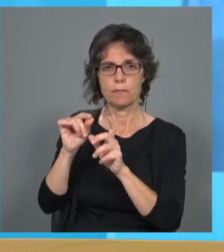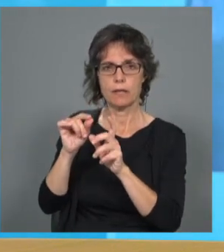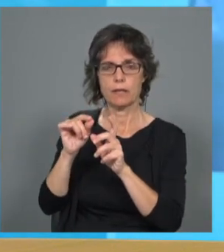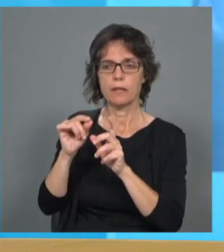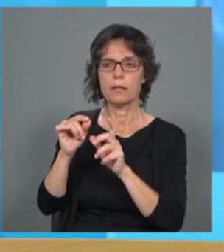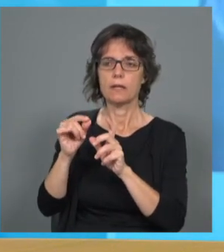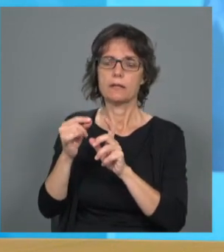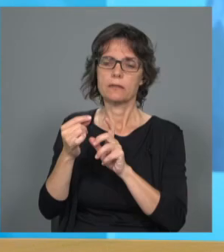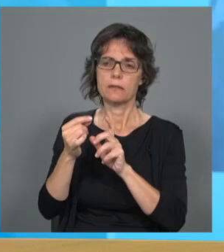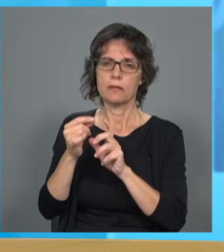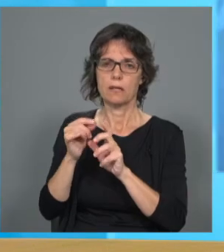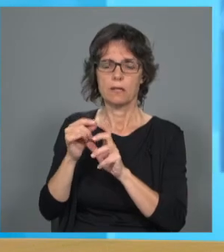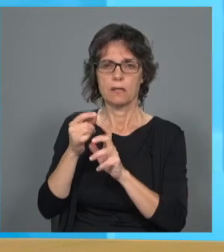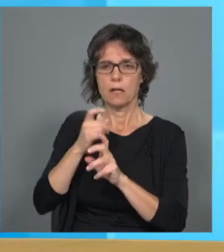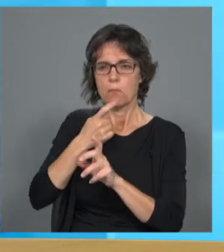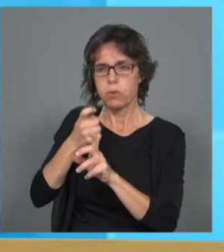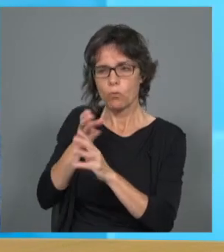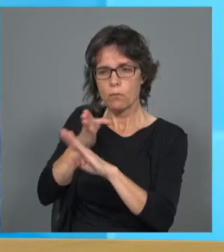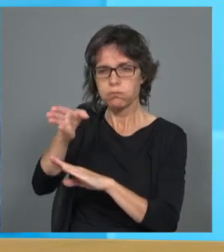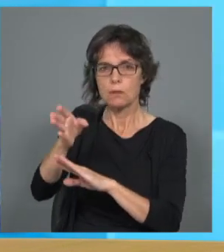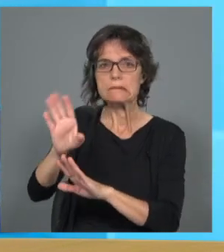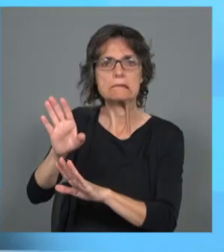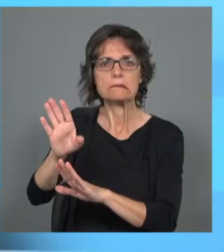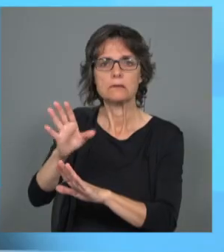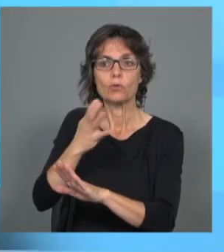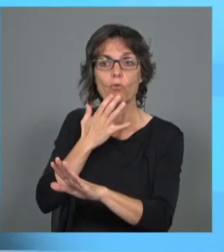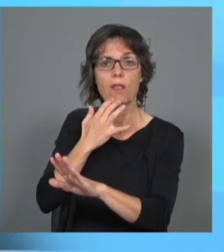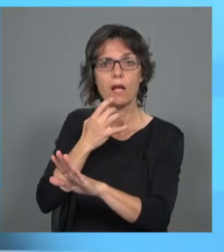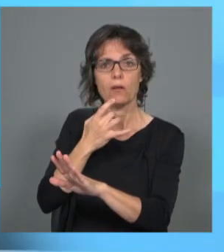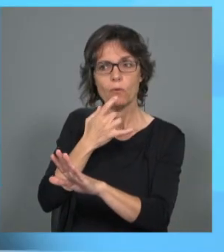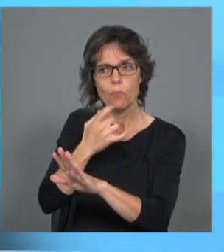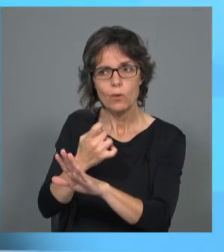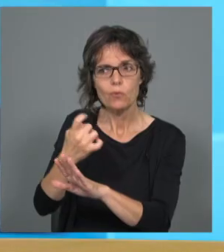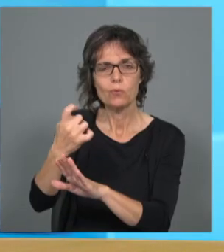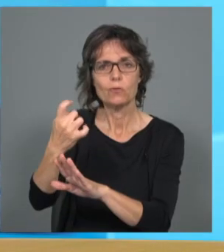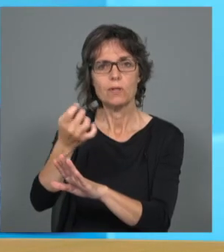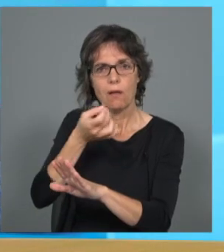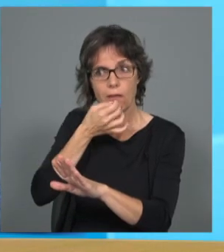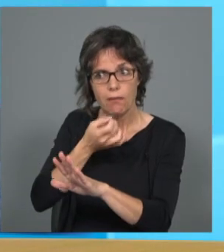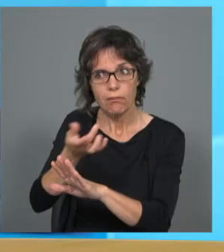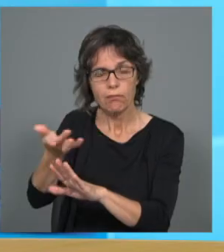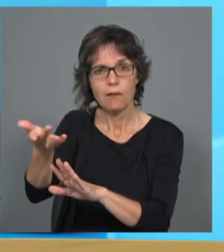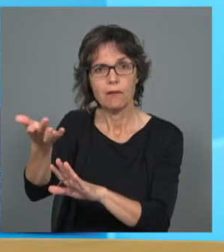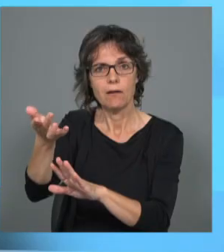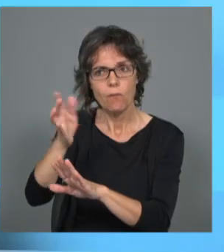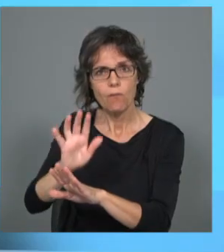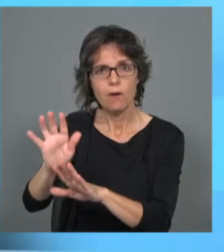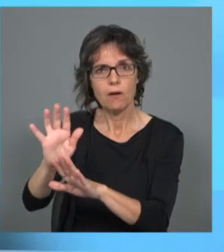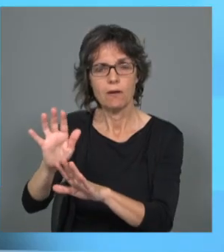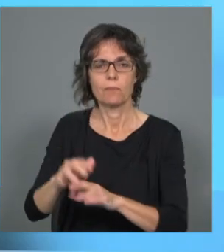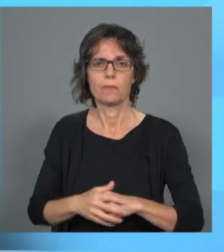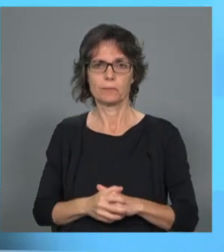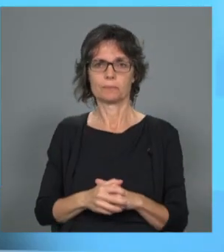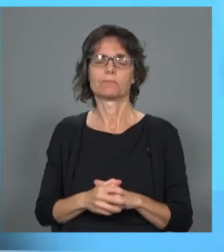possa reservar um pouco, não é? Claro. E, portanto, pronto, é o que é, mas é isso que somos chamados. Mas é muito necessário, certamente. Bom,